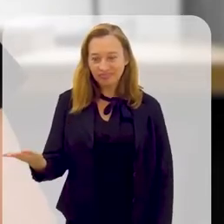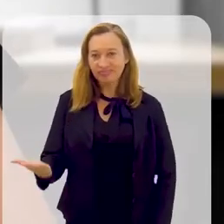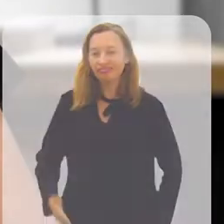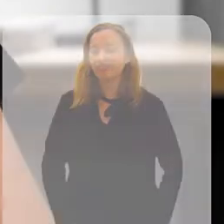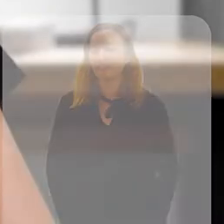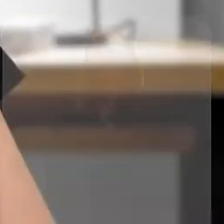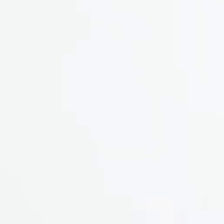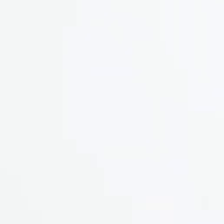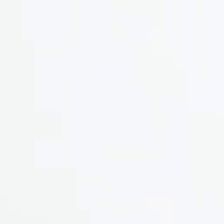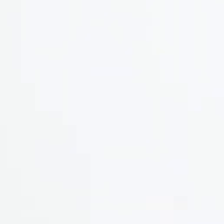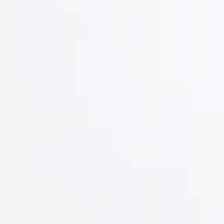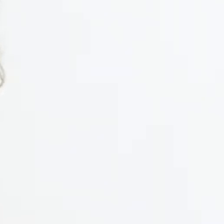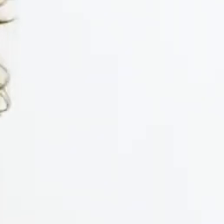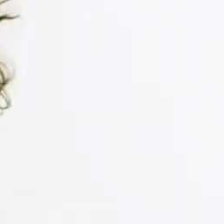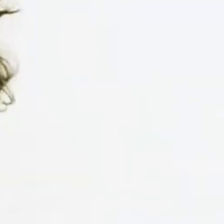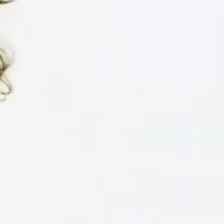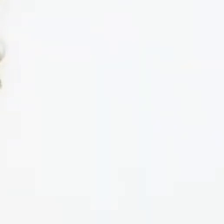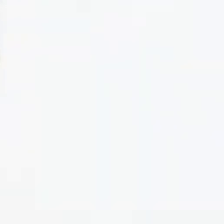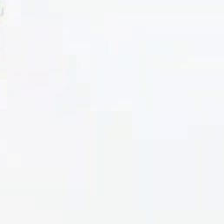educação